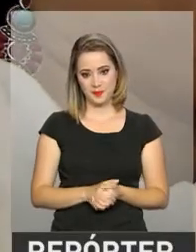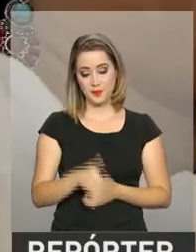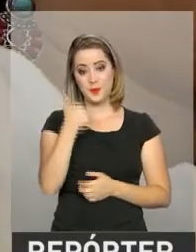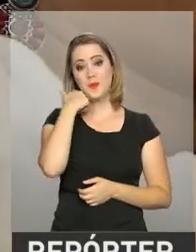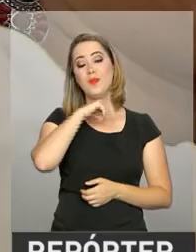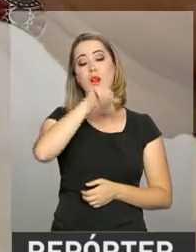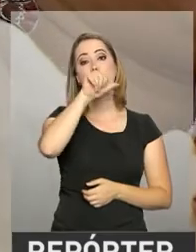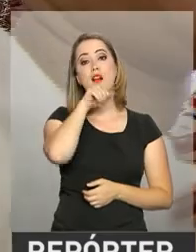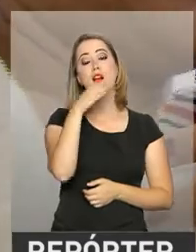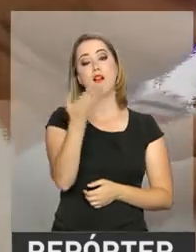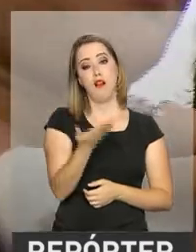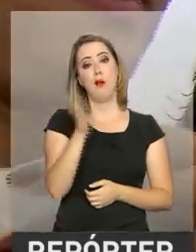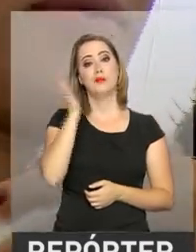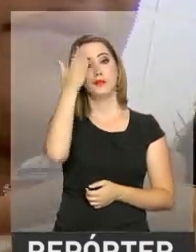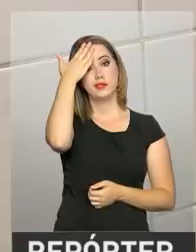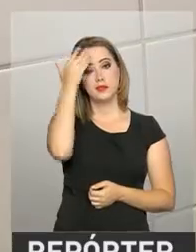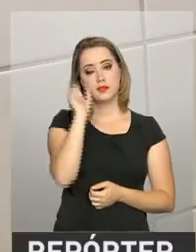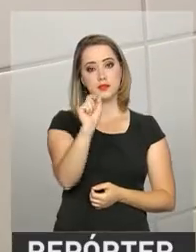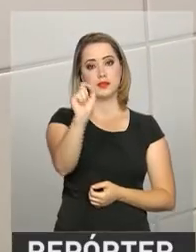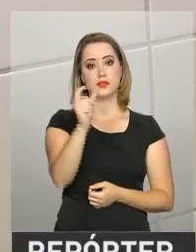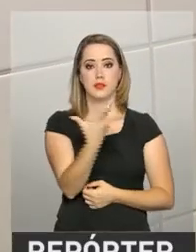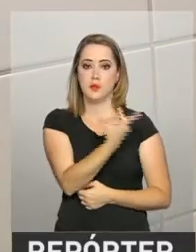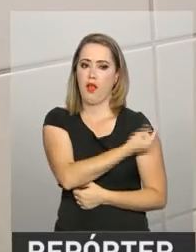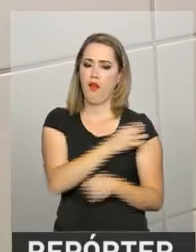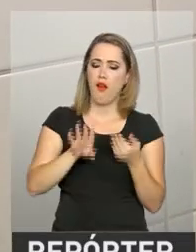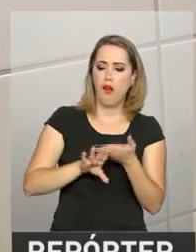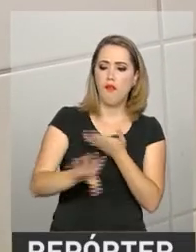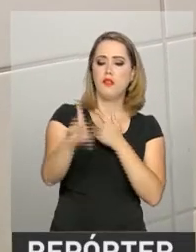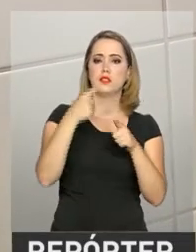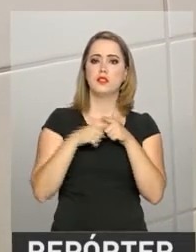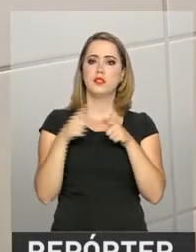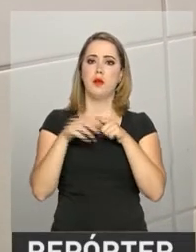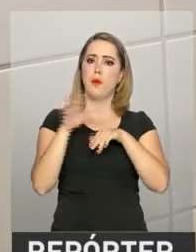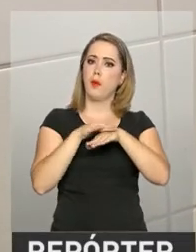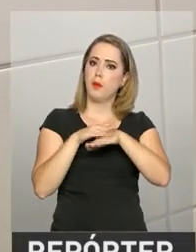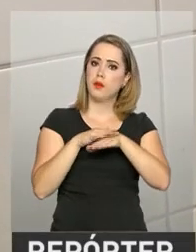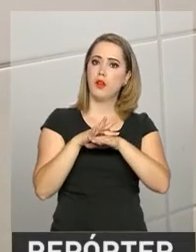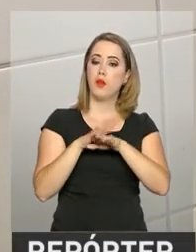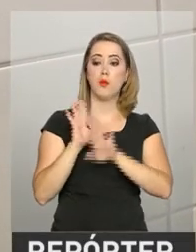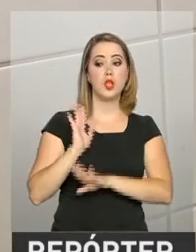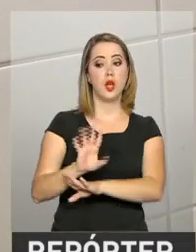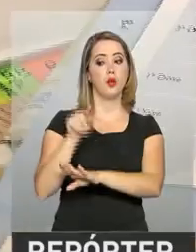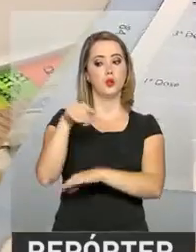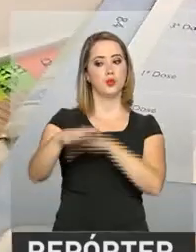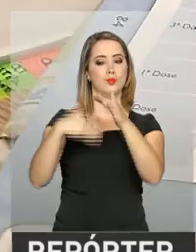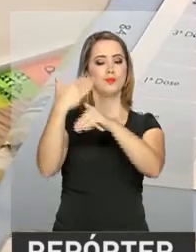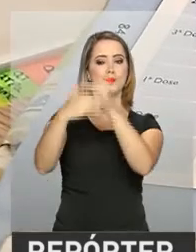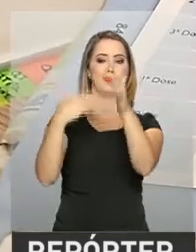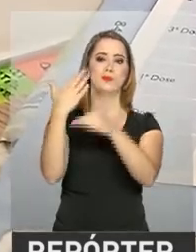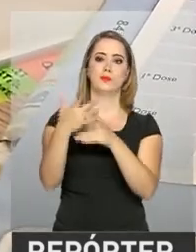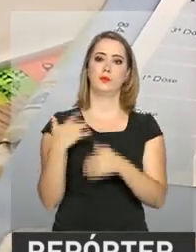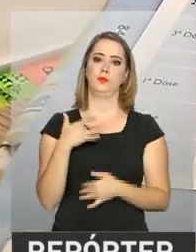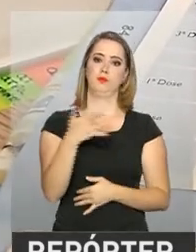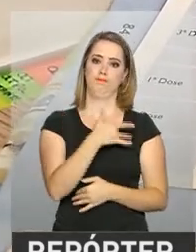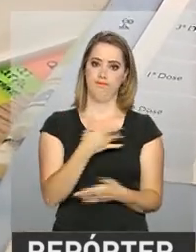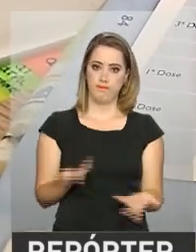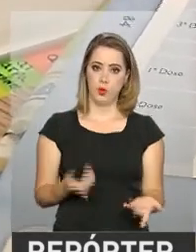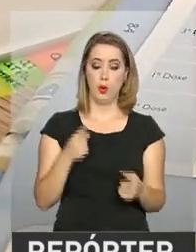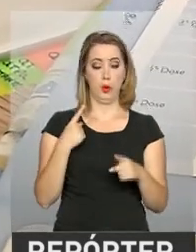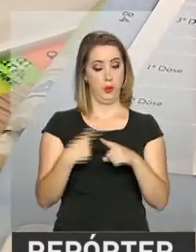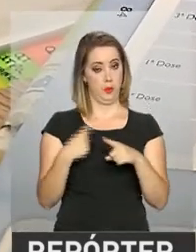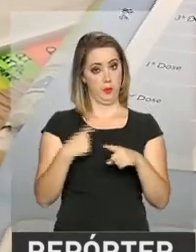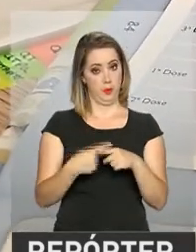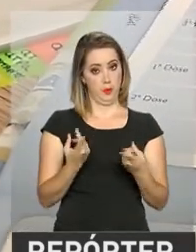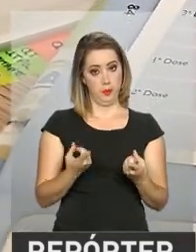mãe, Marlúcia, sabe que a vacinação previne doenças e vai ajudar Felipe a crescer saudável. Por isso, mantém o cartão do